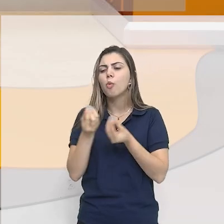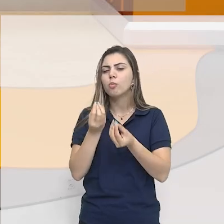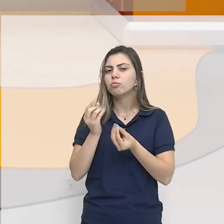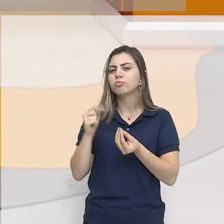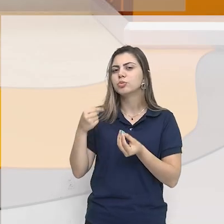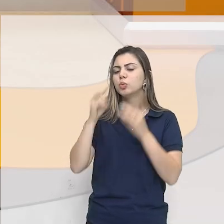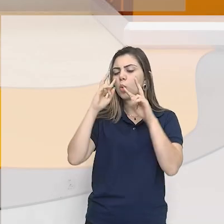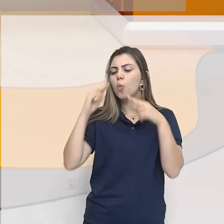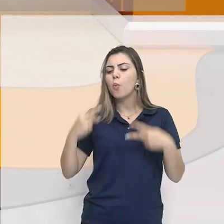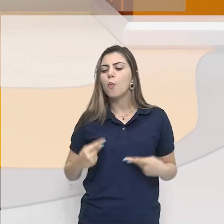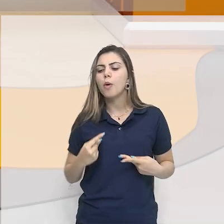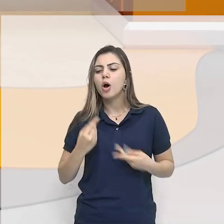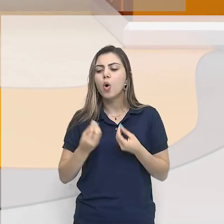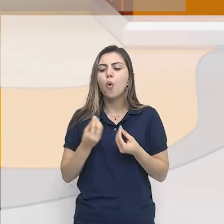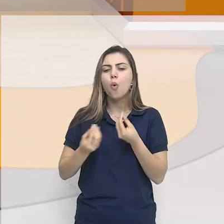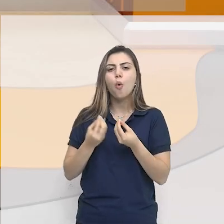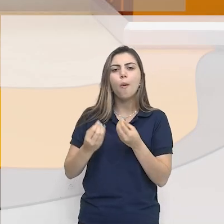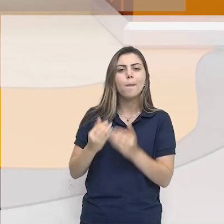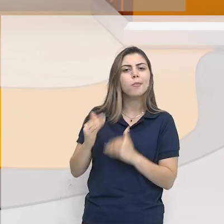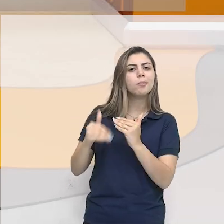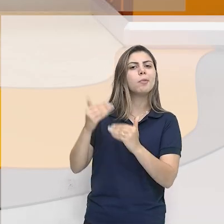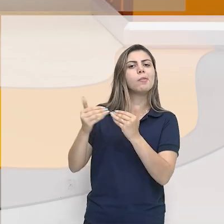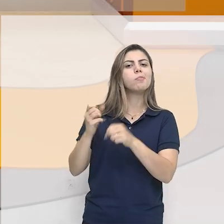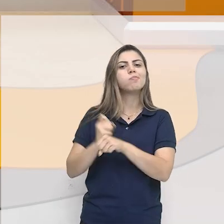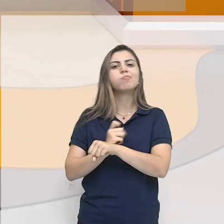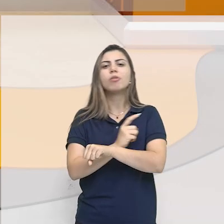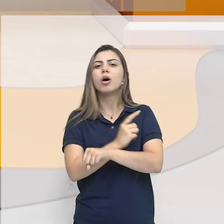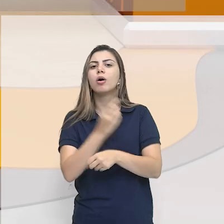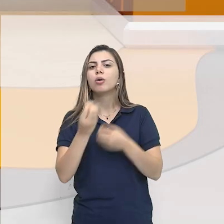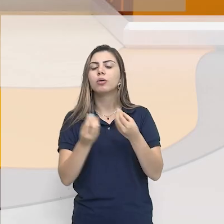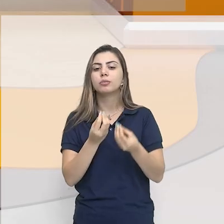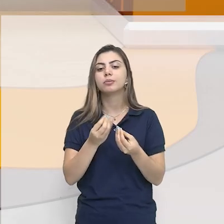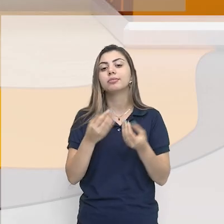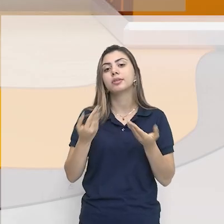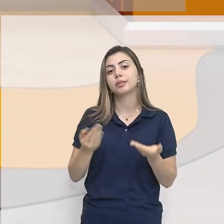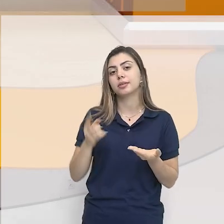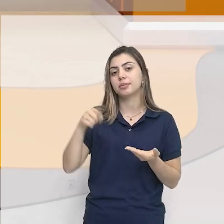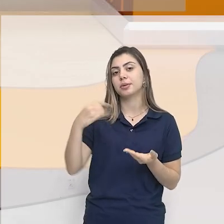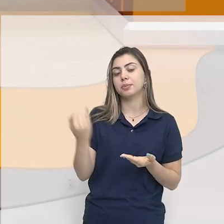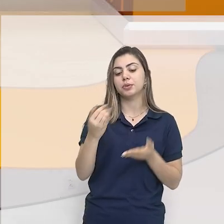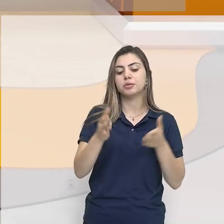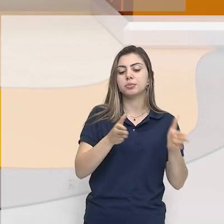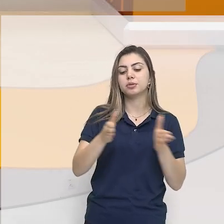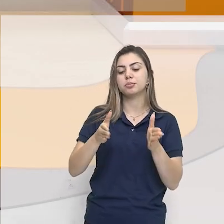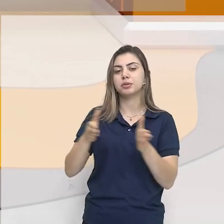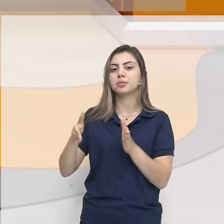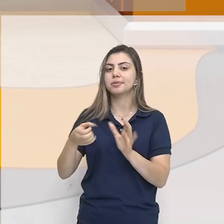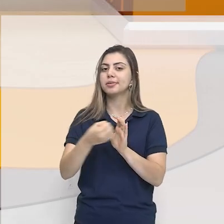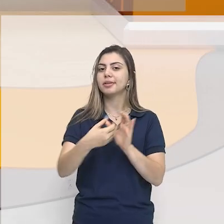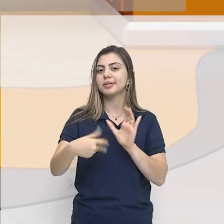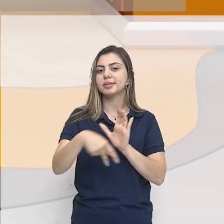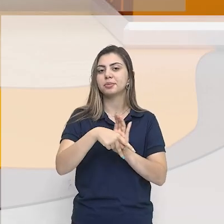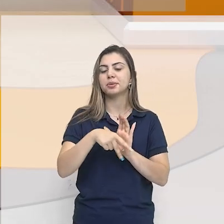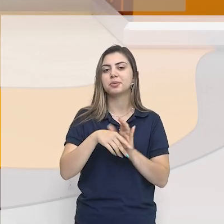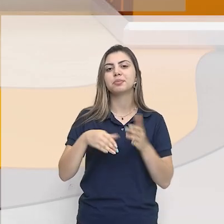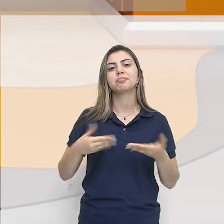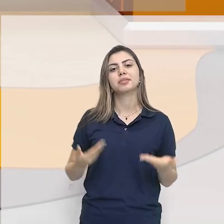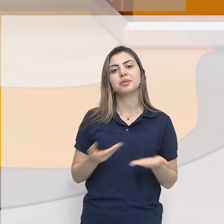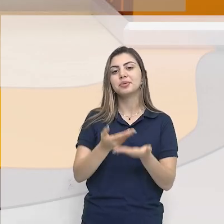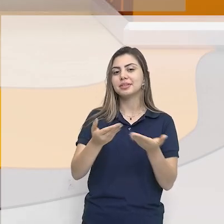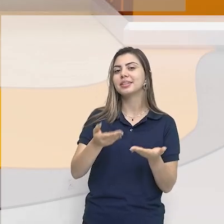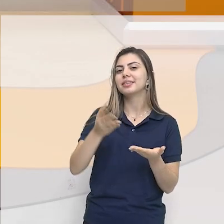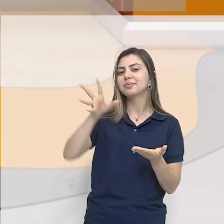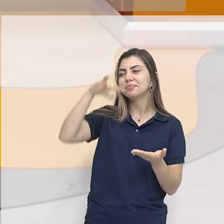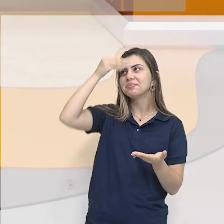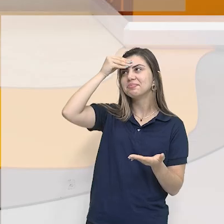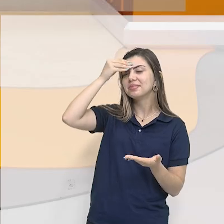como que este homem, ele evoluiu. Por isso é importante, então, caracterizar cada período. Então, não te esquece aí, um dos fósseis